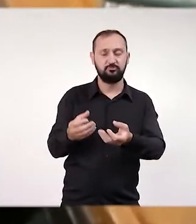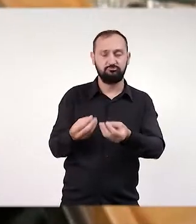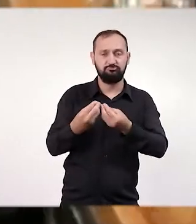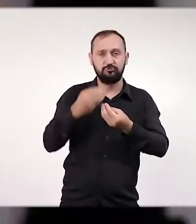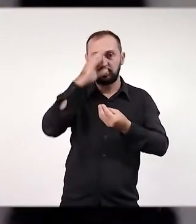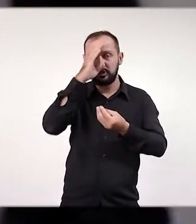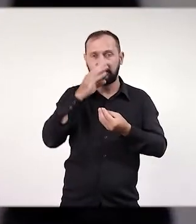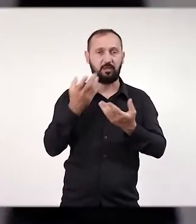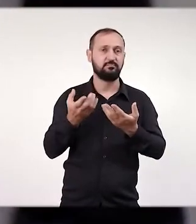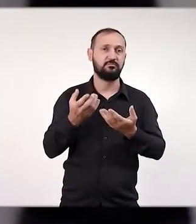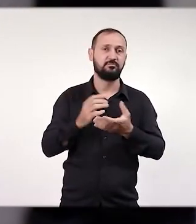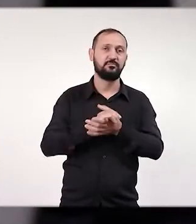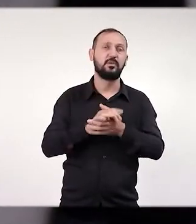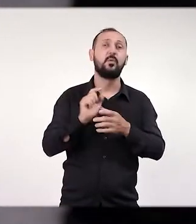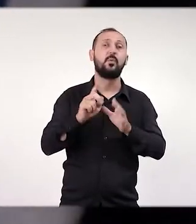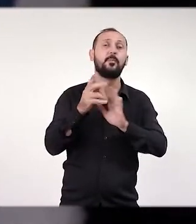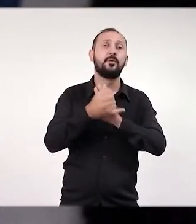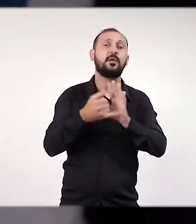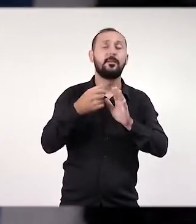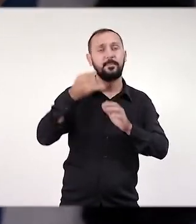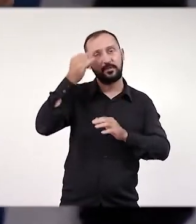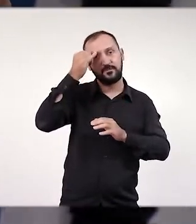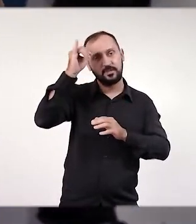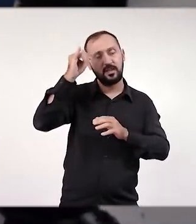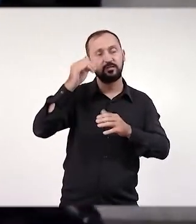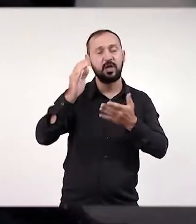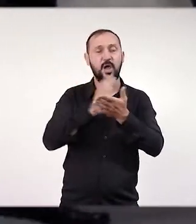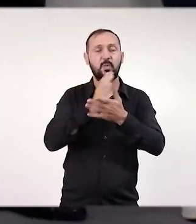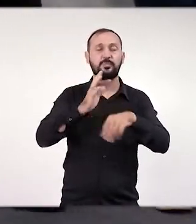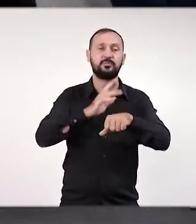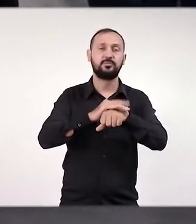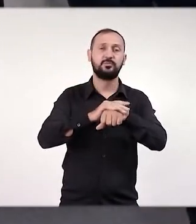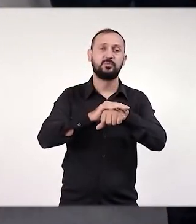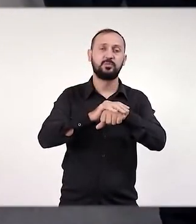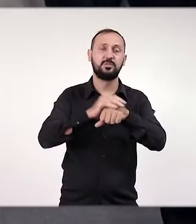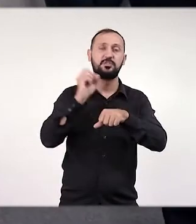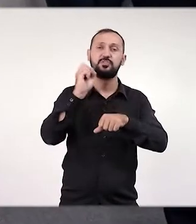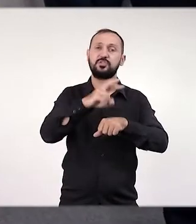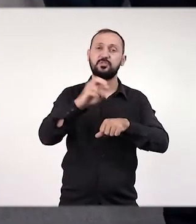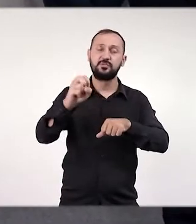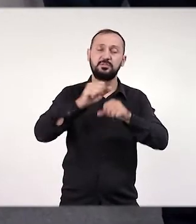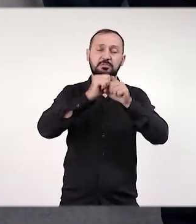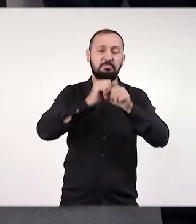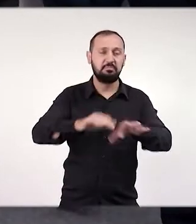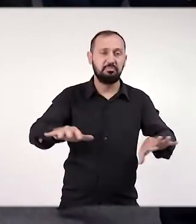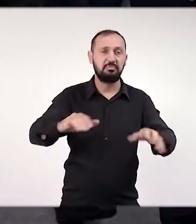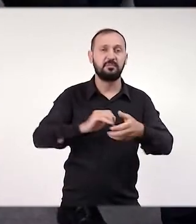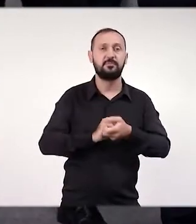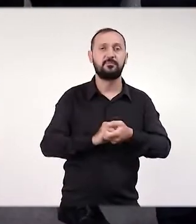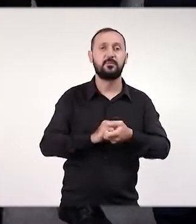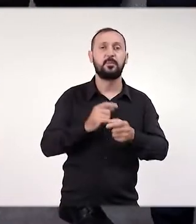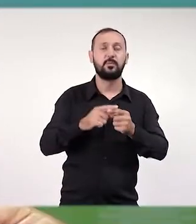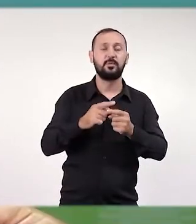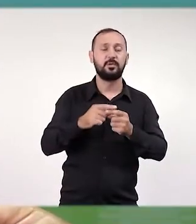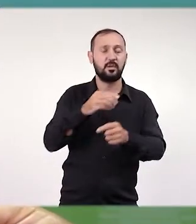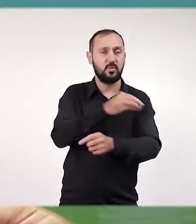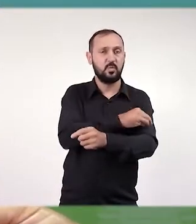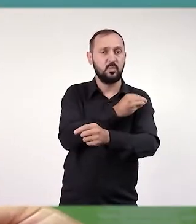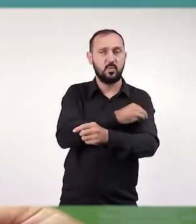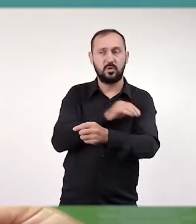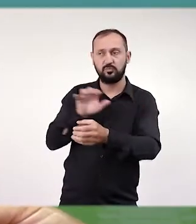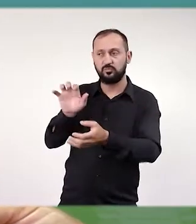todo o estado. O intuito do projeto é combater a proliferação de doenças virais e contagiosas. O